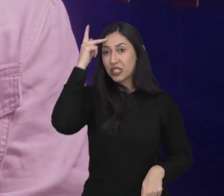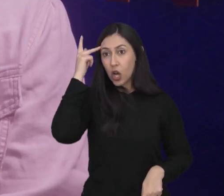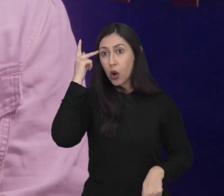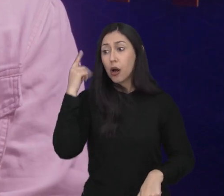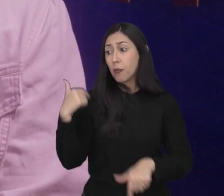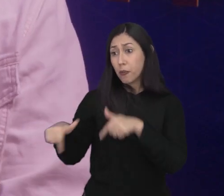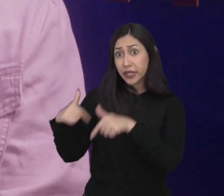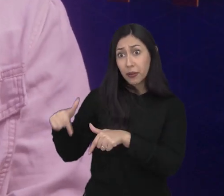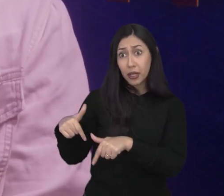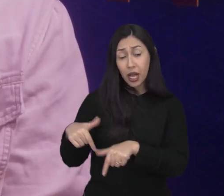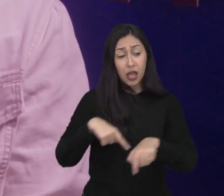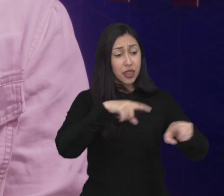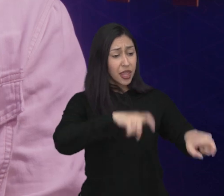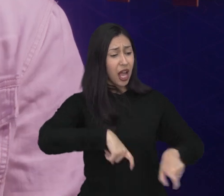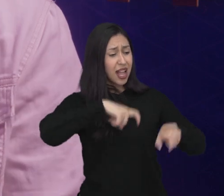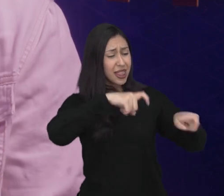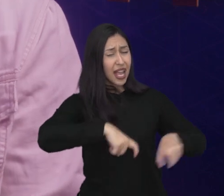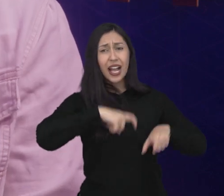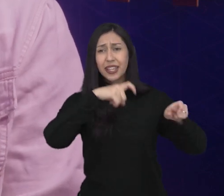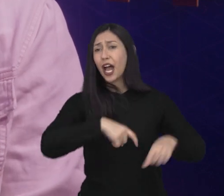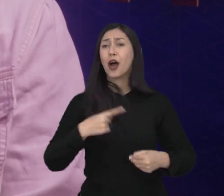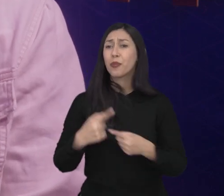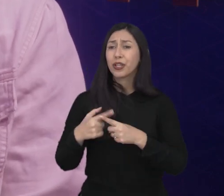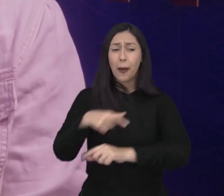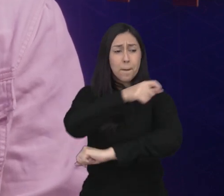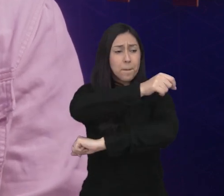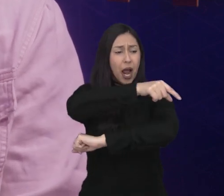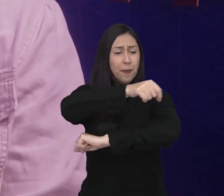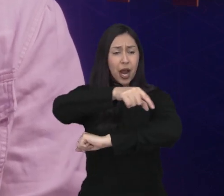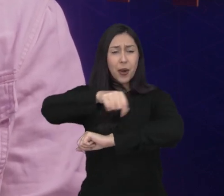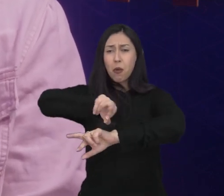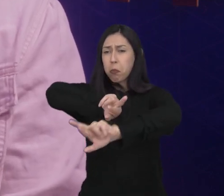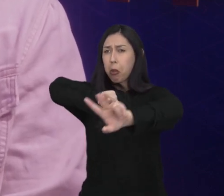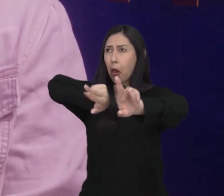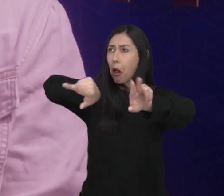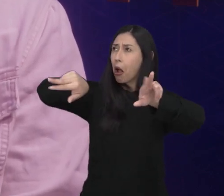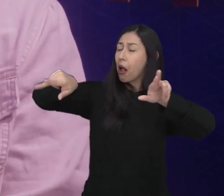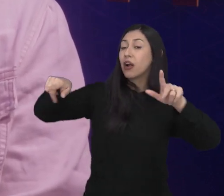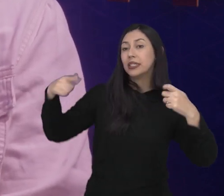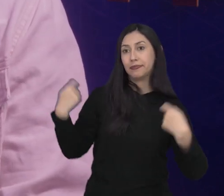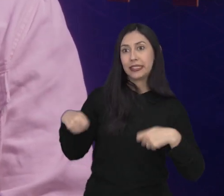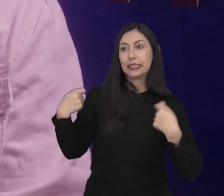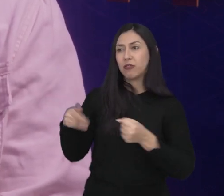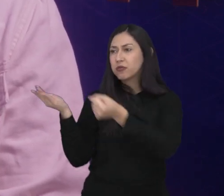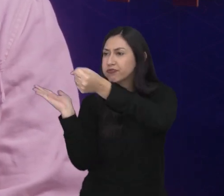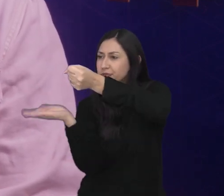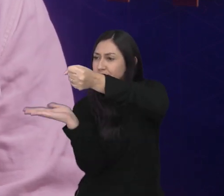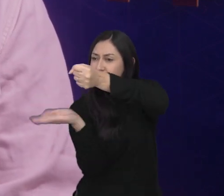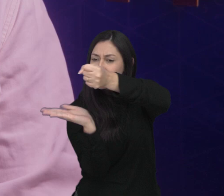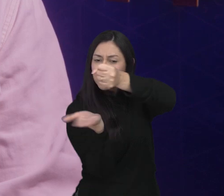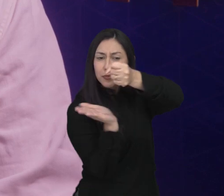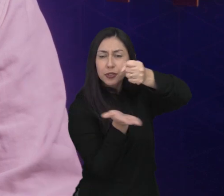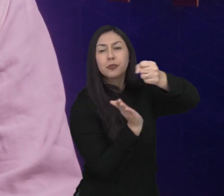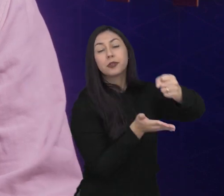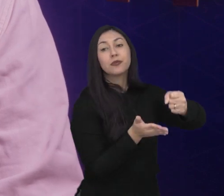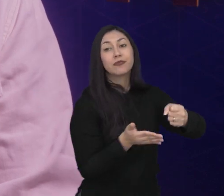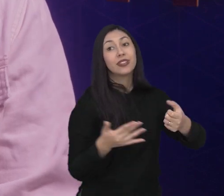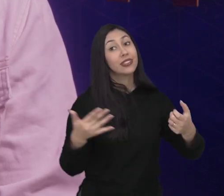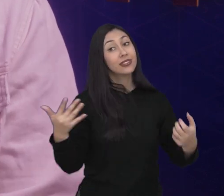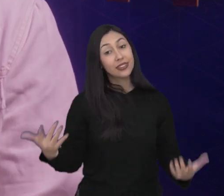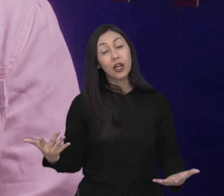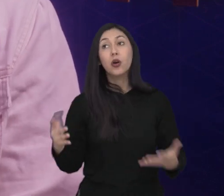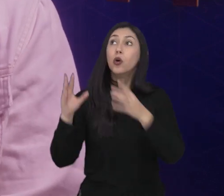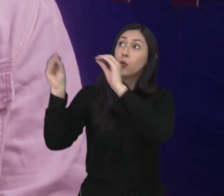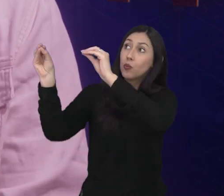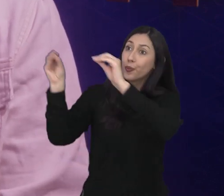para trabalhar na lavoura aqui no campo, estralando de café aí, precisava de gente para fazer esse trabalho